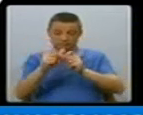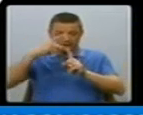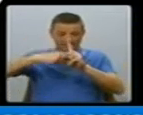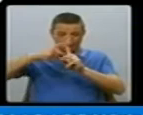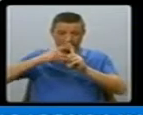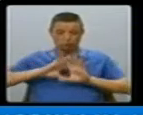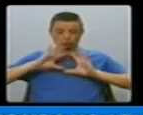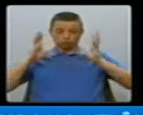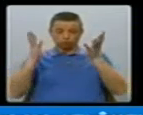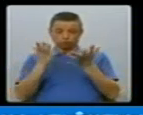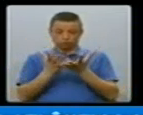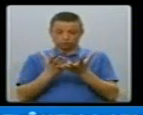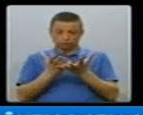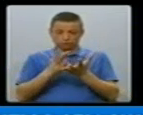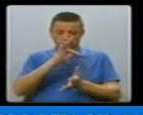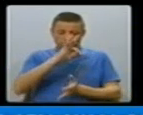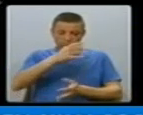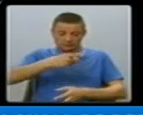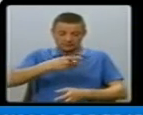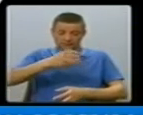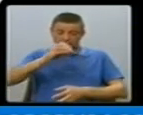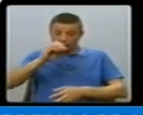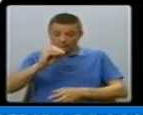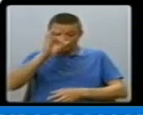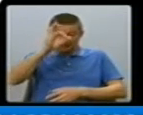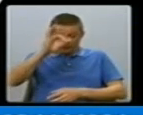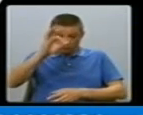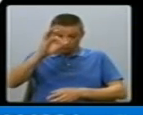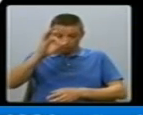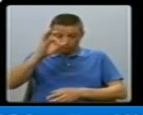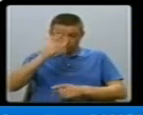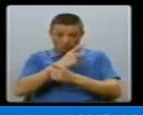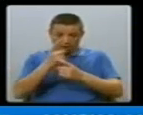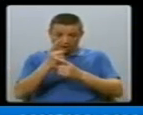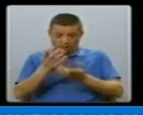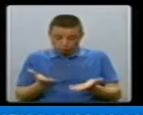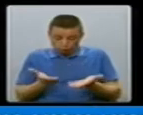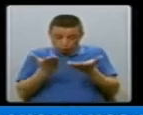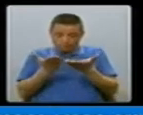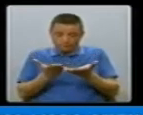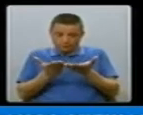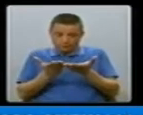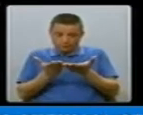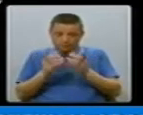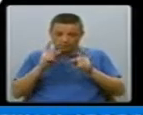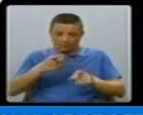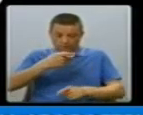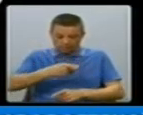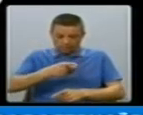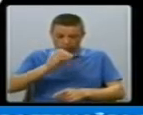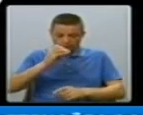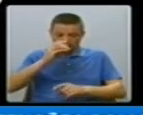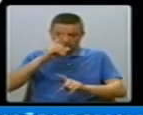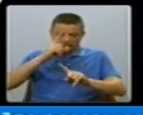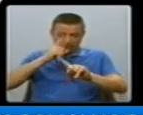global que anda por volta dos 490 graus centígrados. À superfície tem uma pressão atmosférica de cerca de 90 vezes